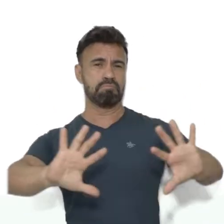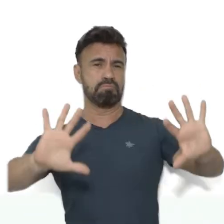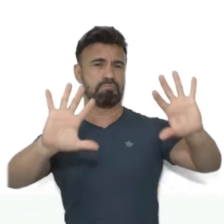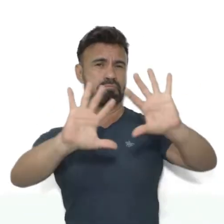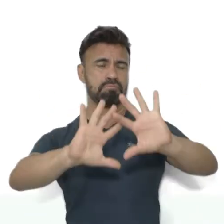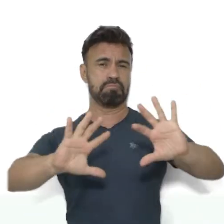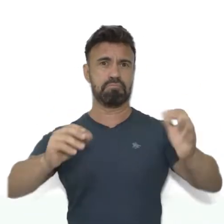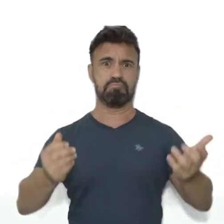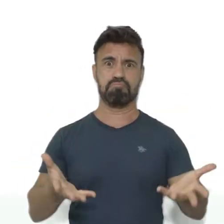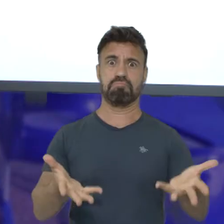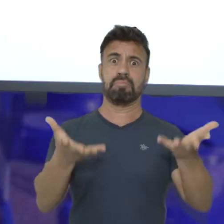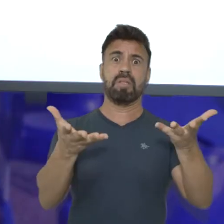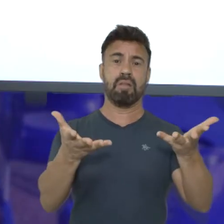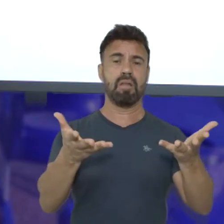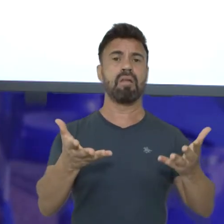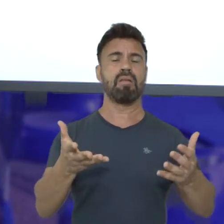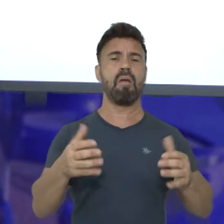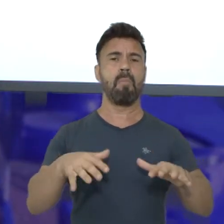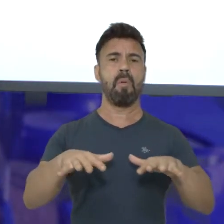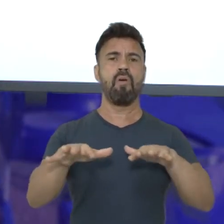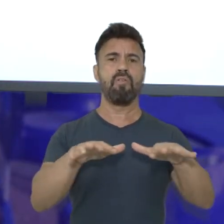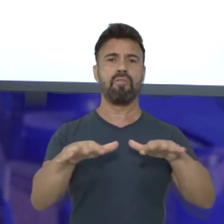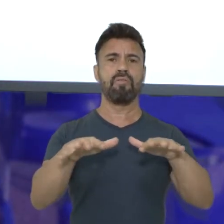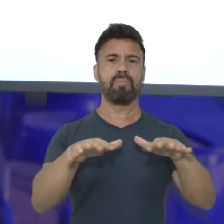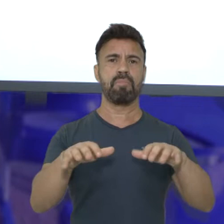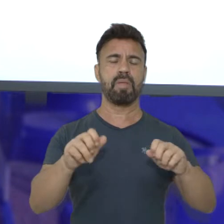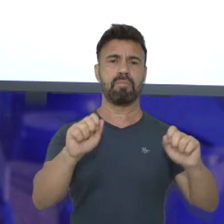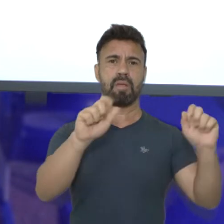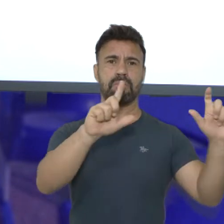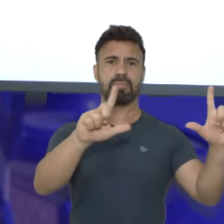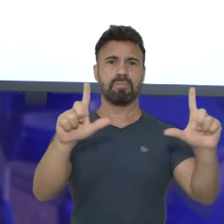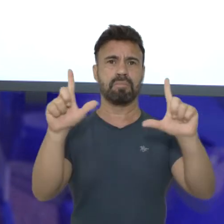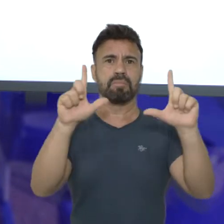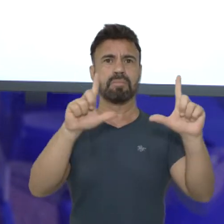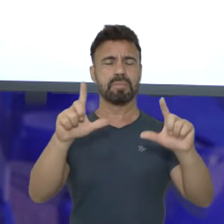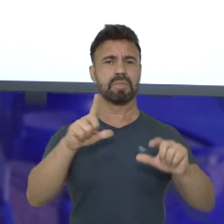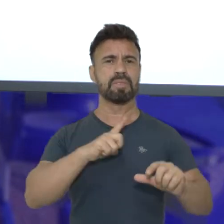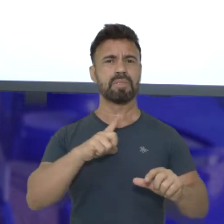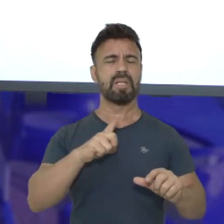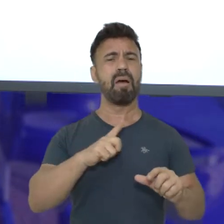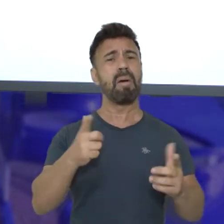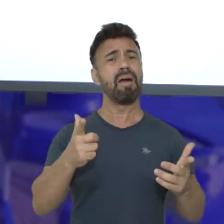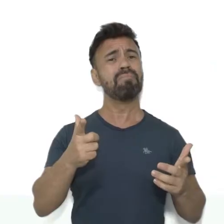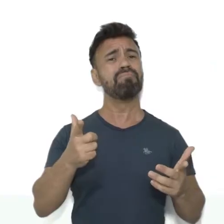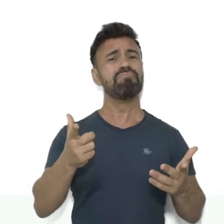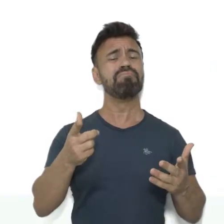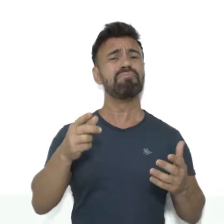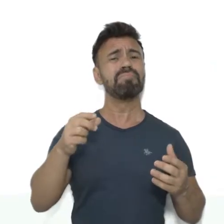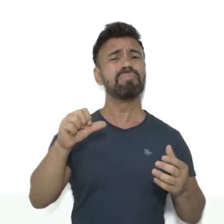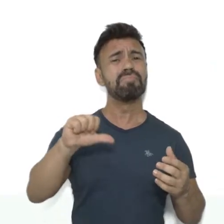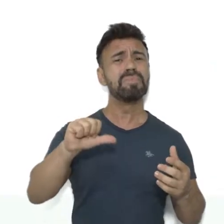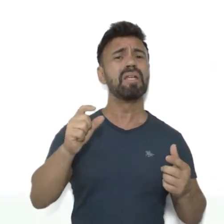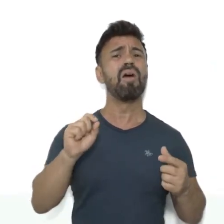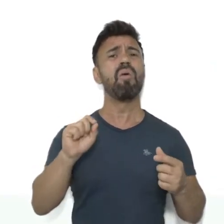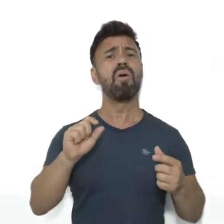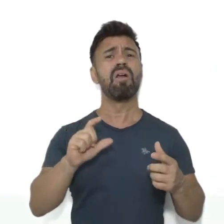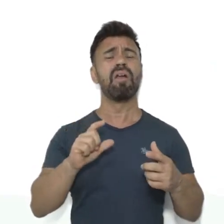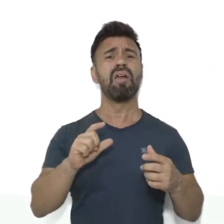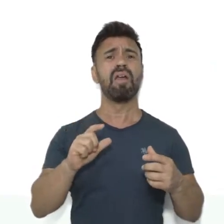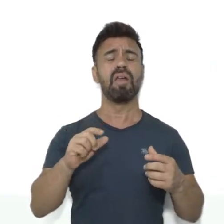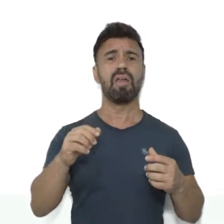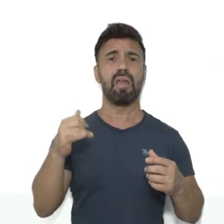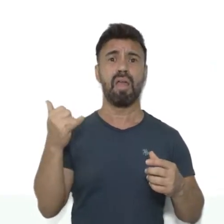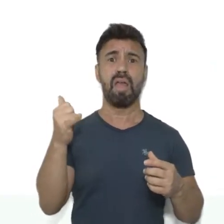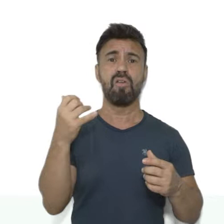maior definição e um melhor movimento à imagem. Ela tem como desvantagem o seu alto consumo de energia e